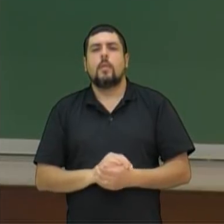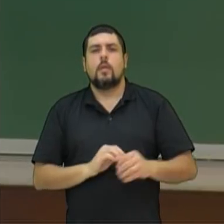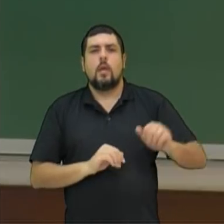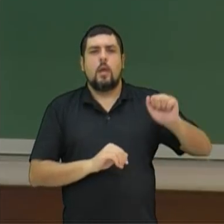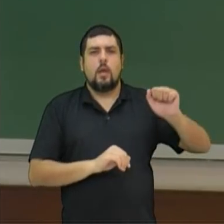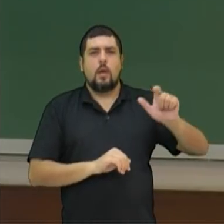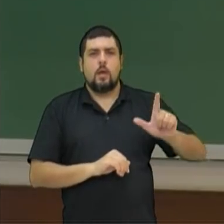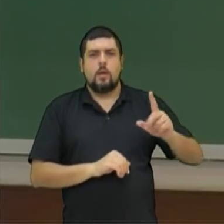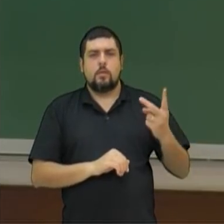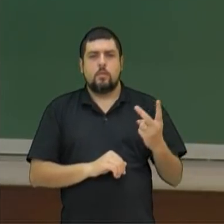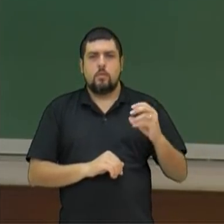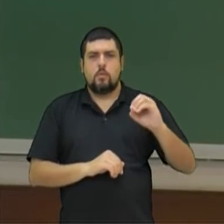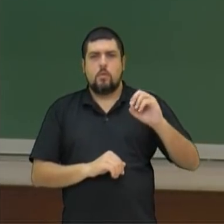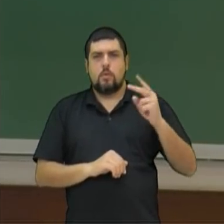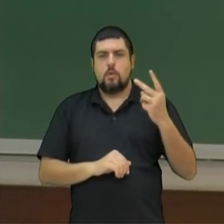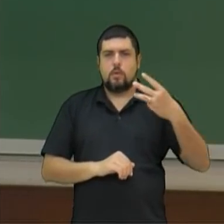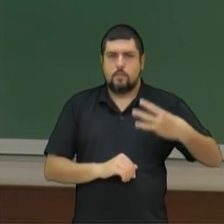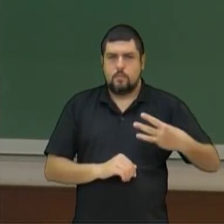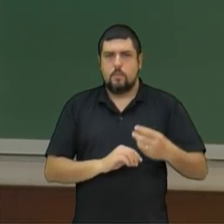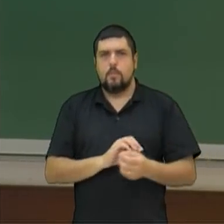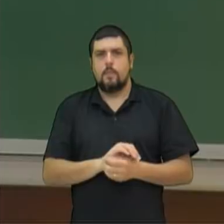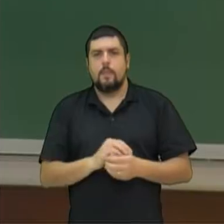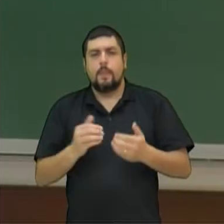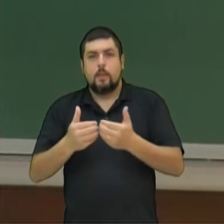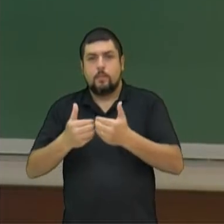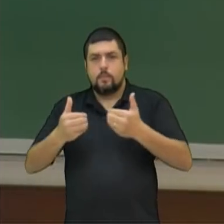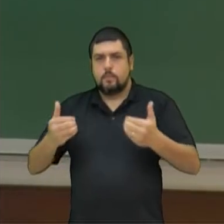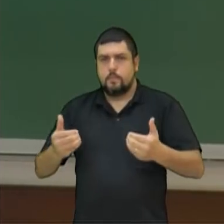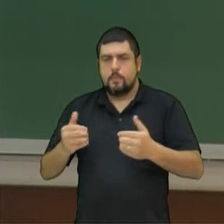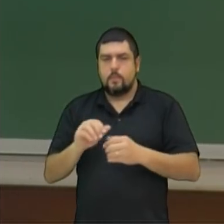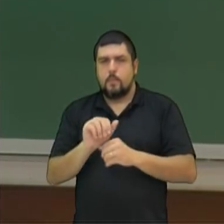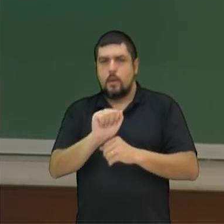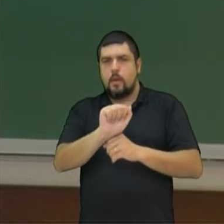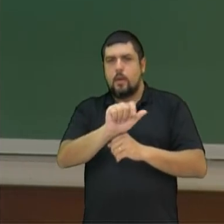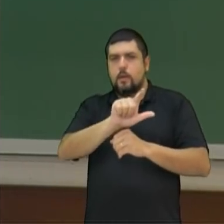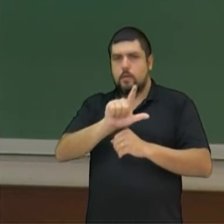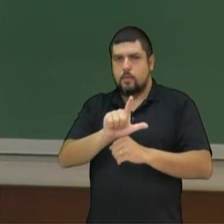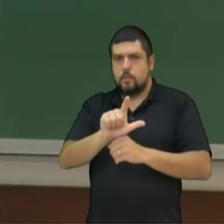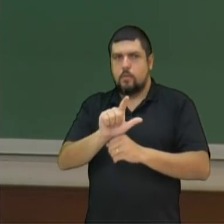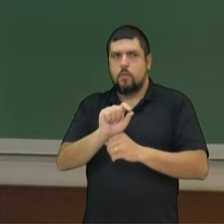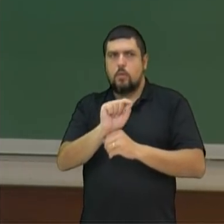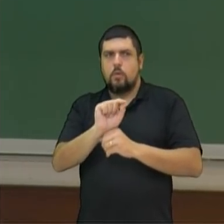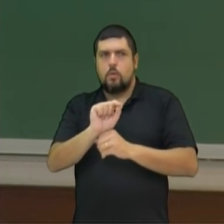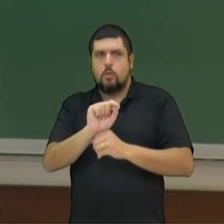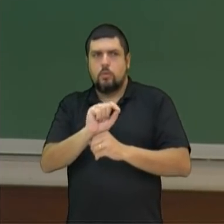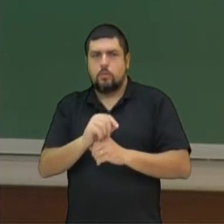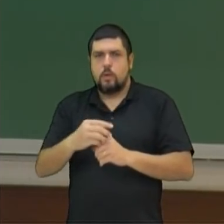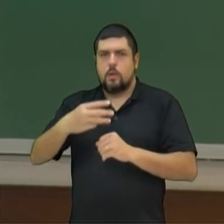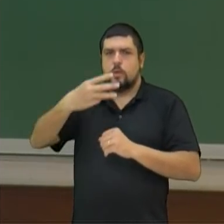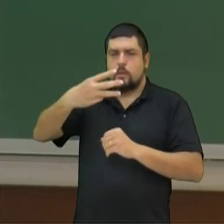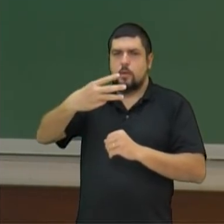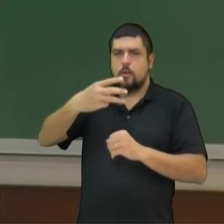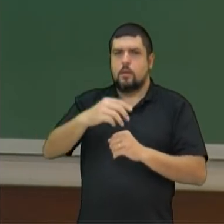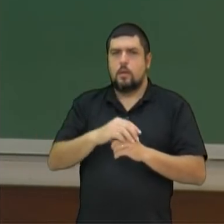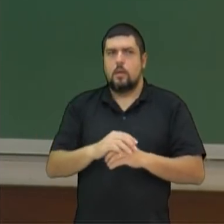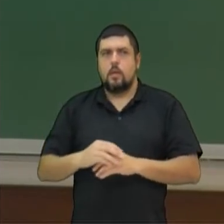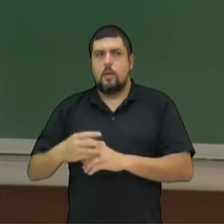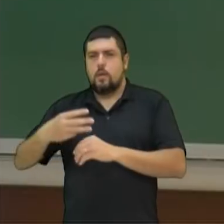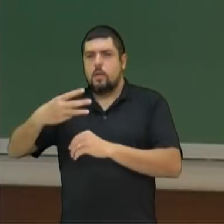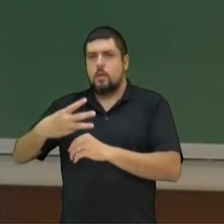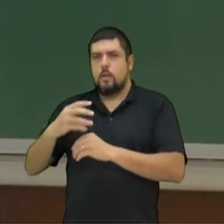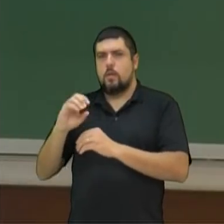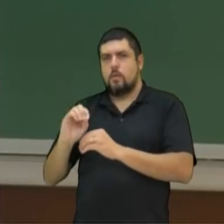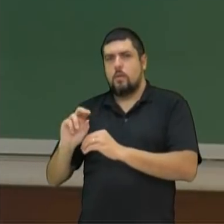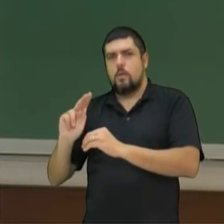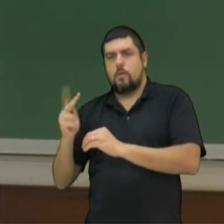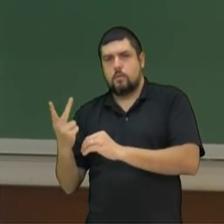Al2OH3 misturou em água. 1 cátion alumínio com 3 cargas positivas e 3 hidroxilas,